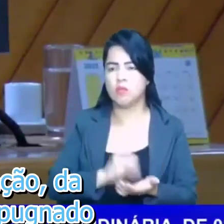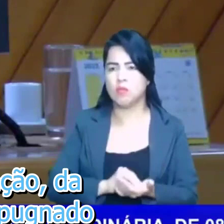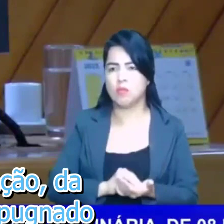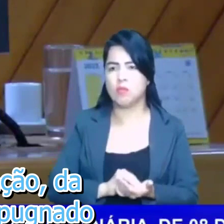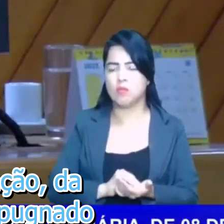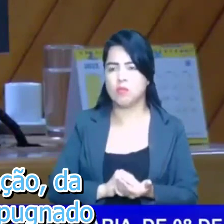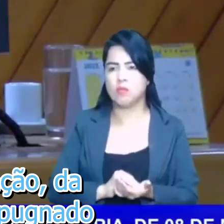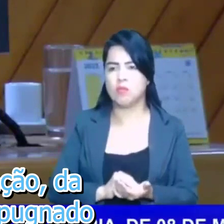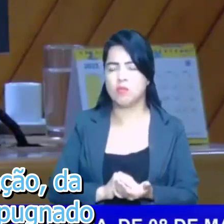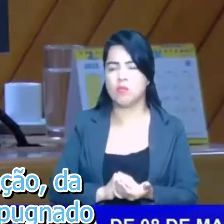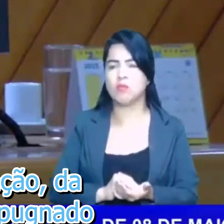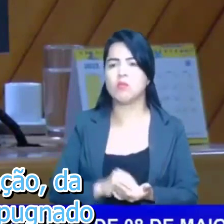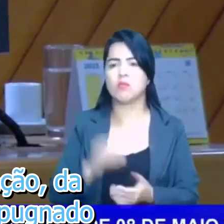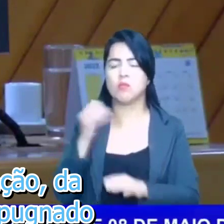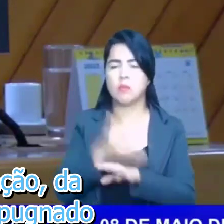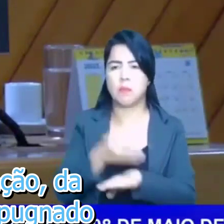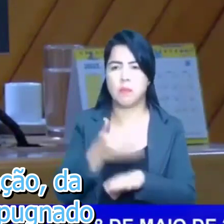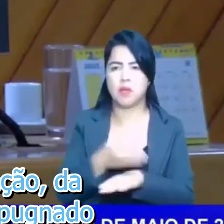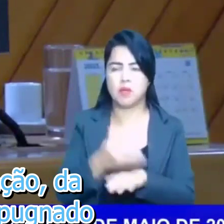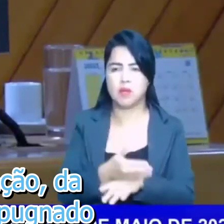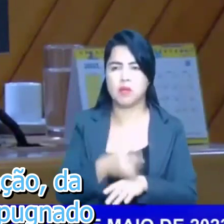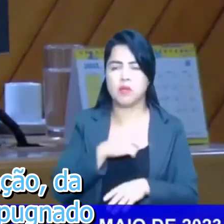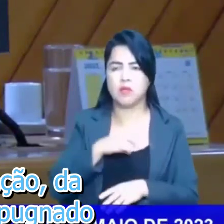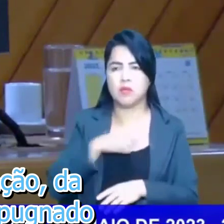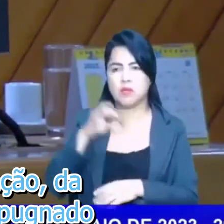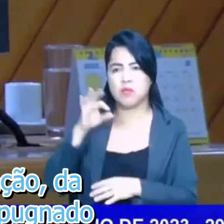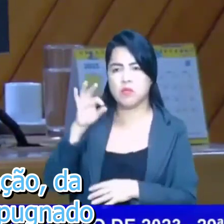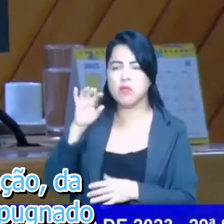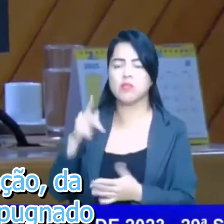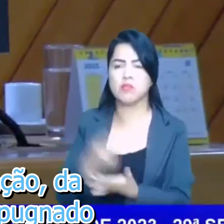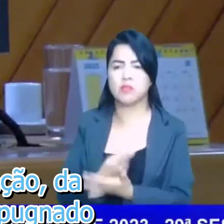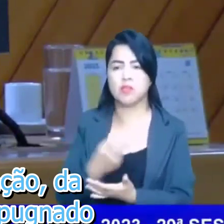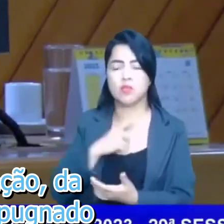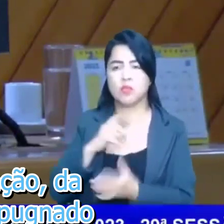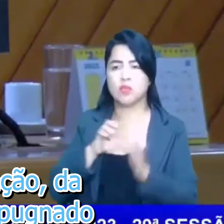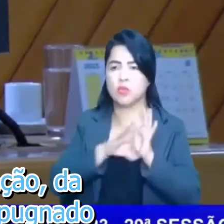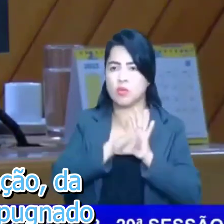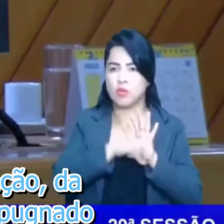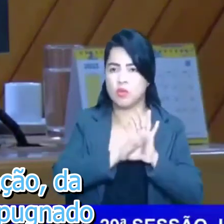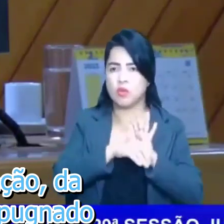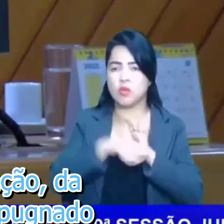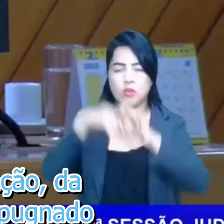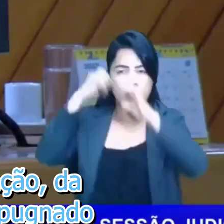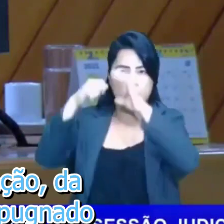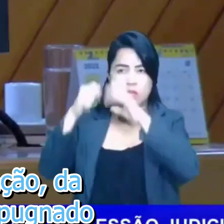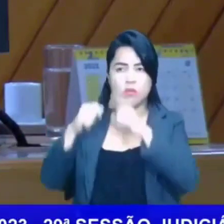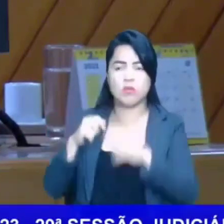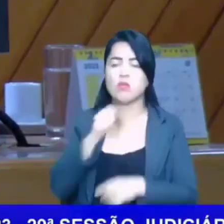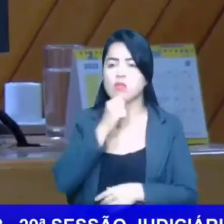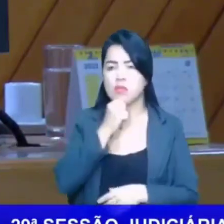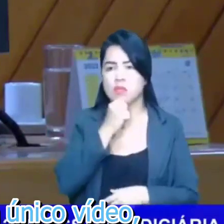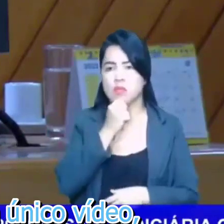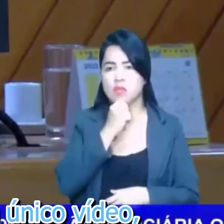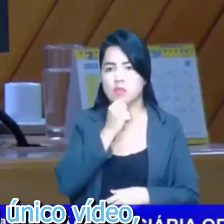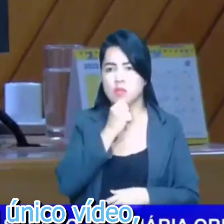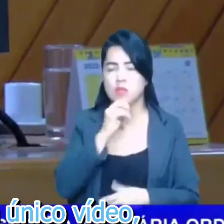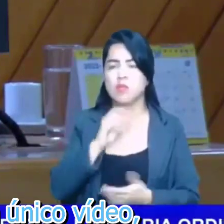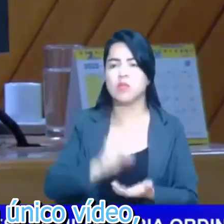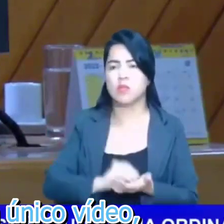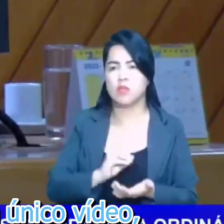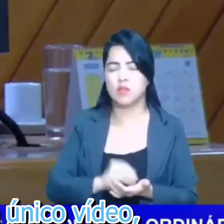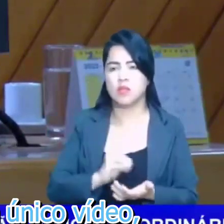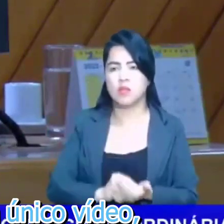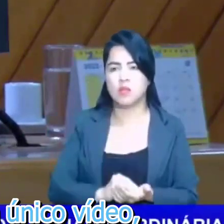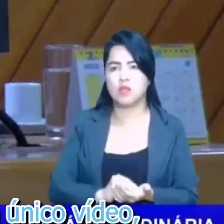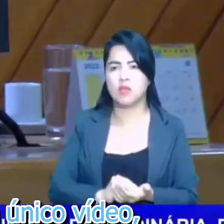comprovação da participação, da anuência ou ciência deles com o conteúdo do vídeo impugnado, e ainda a ausência